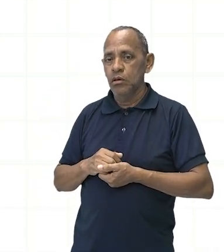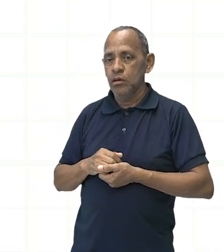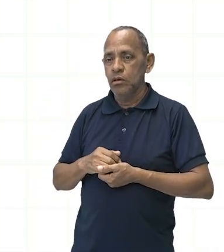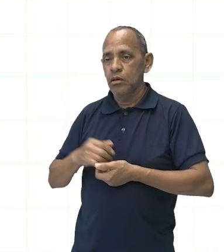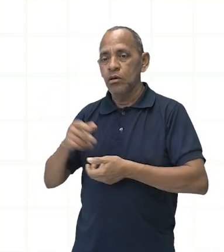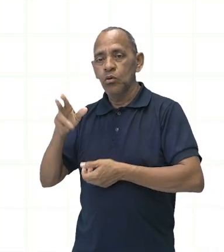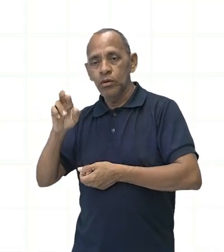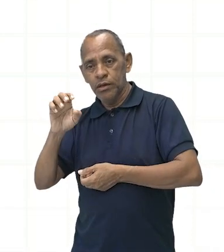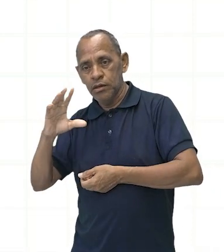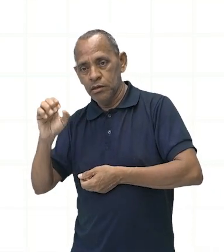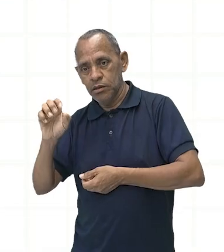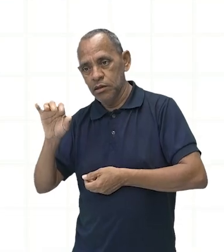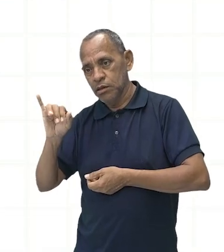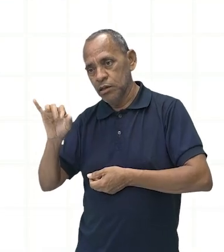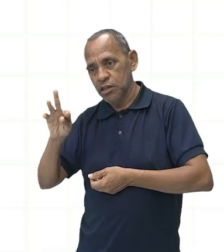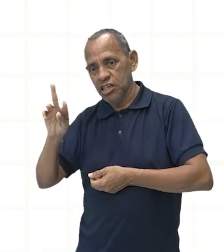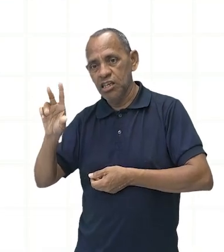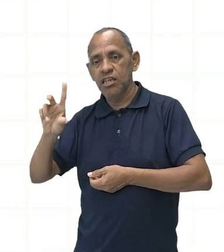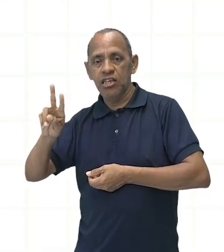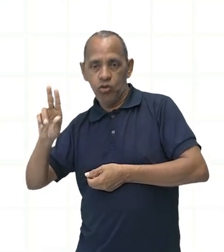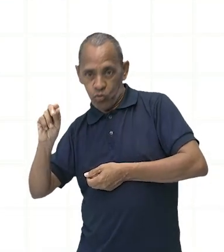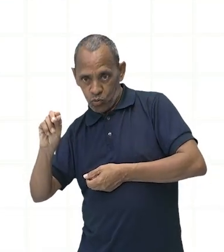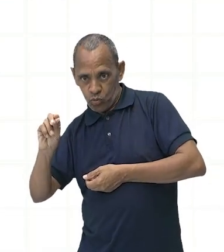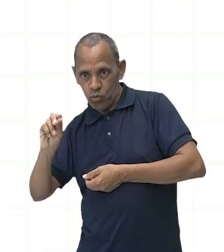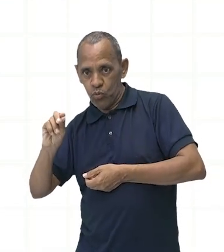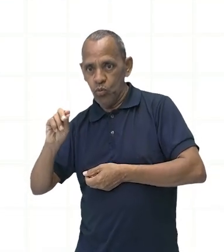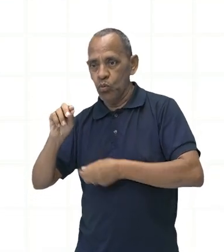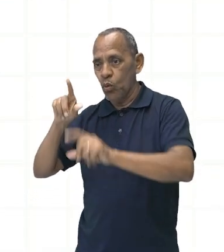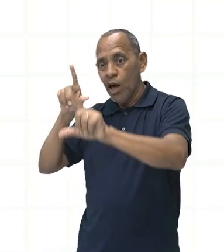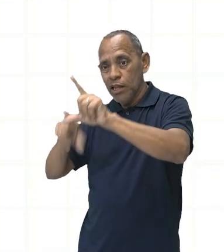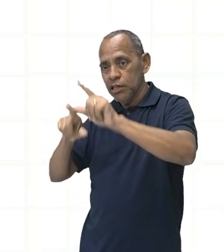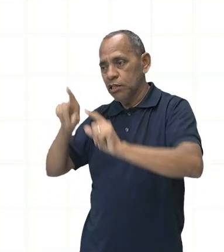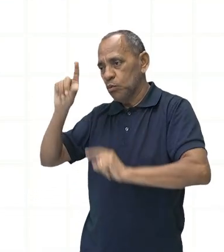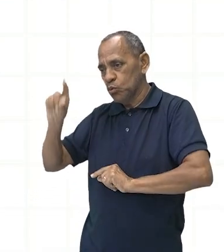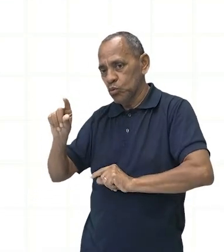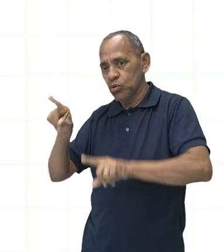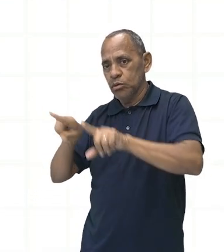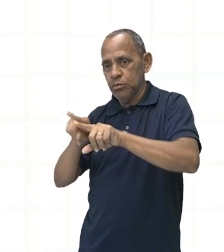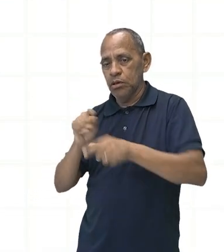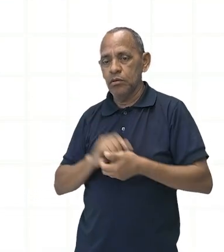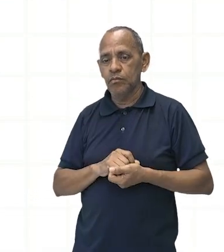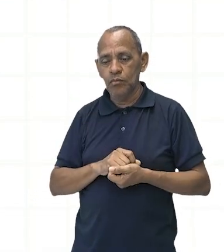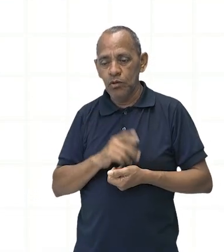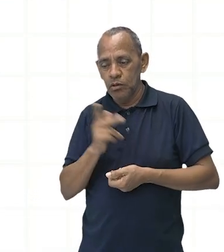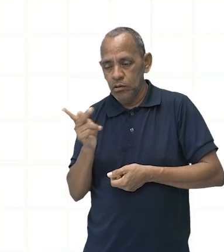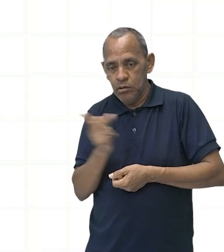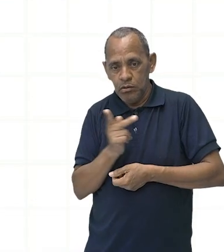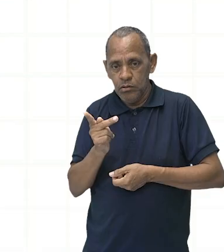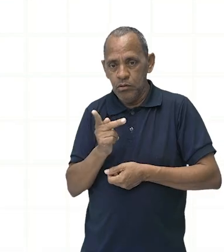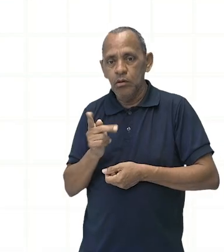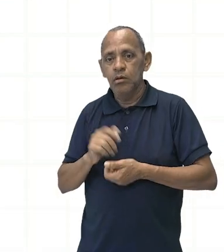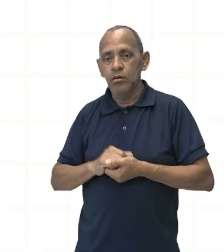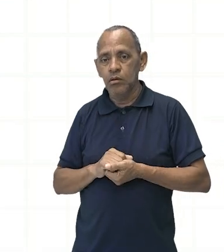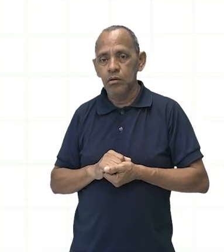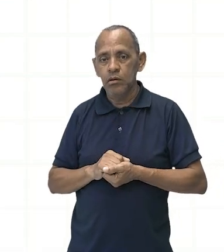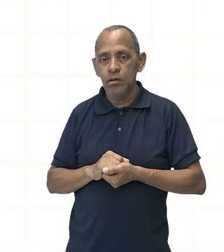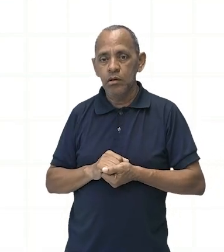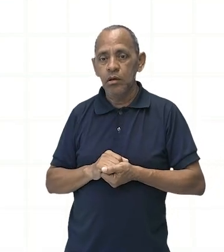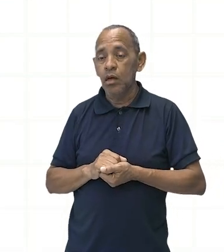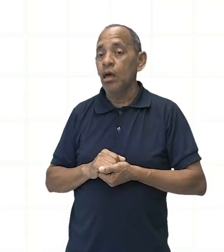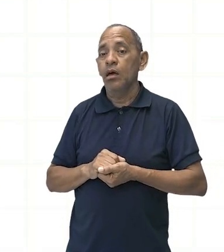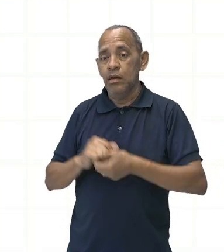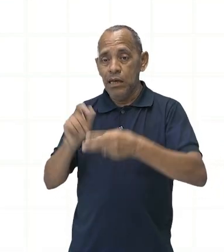representada convencionalmente pela letra minúscula e é homozigoto porque ele apresenta essas duas formas desse alelo